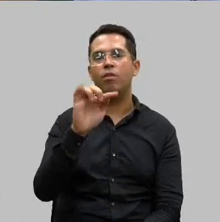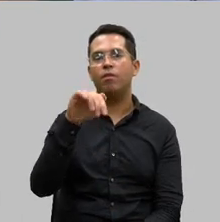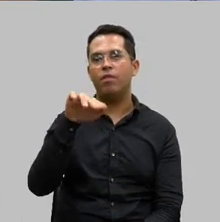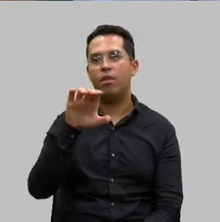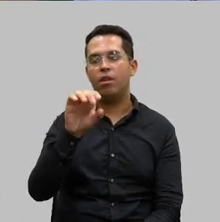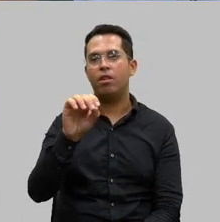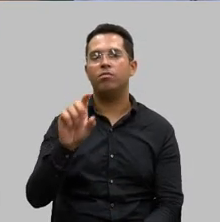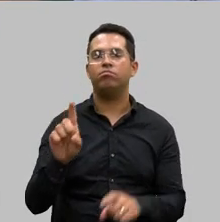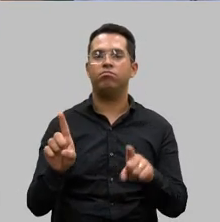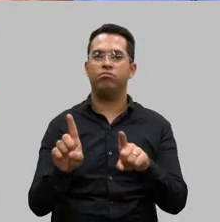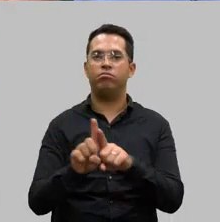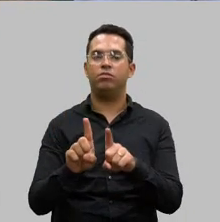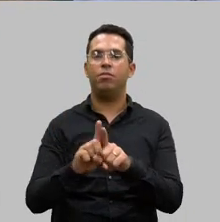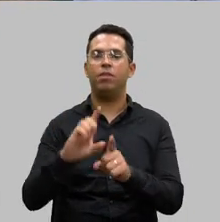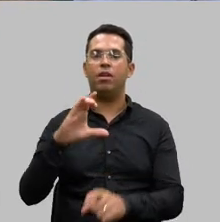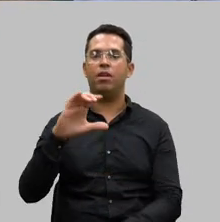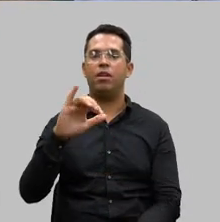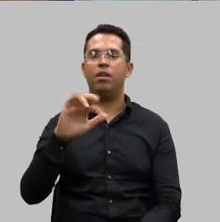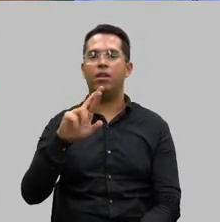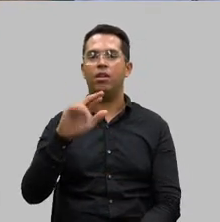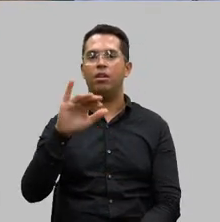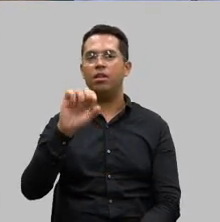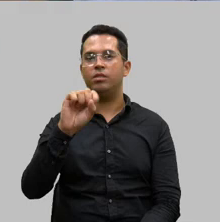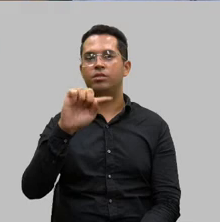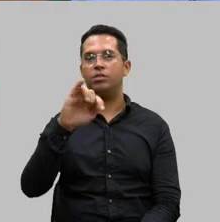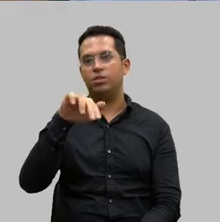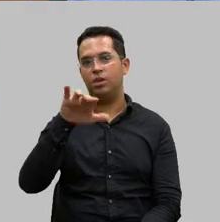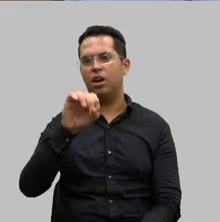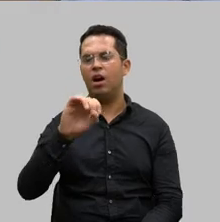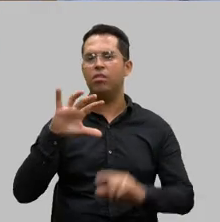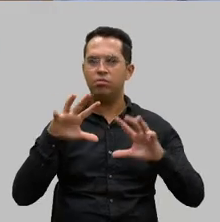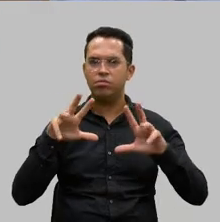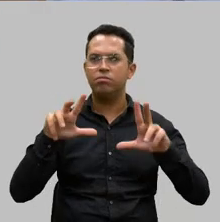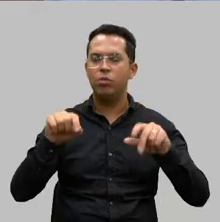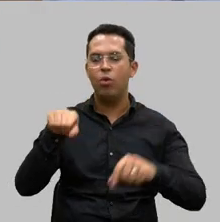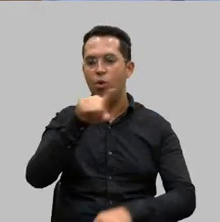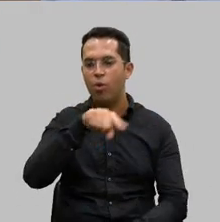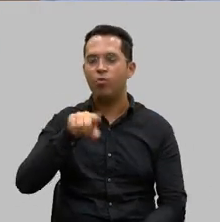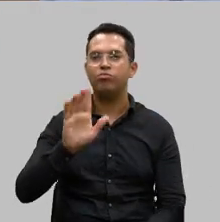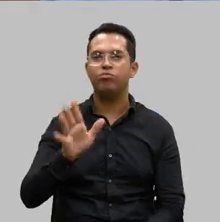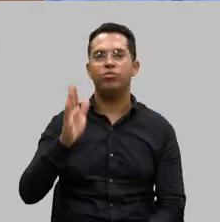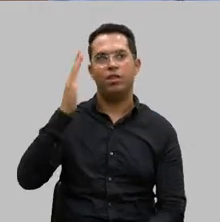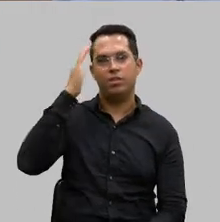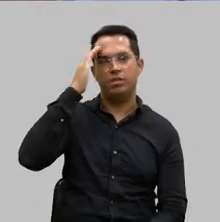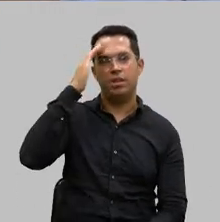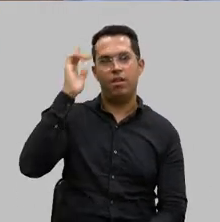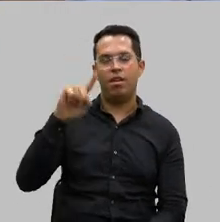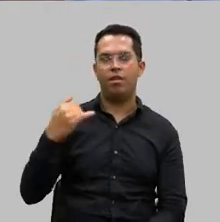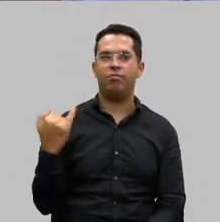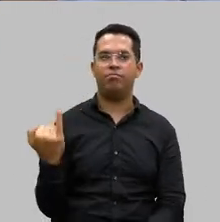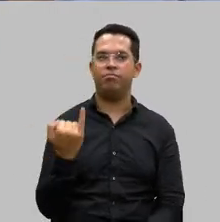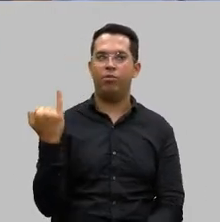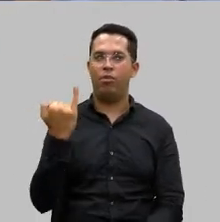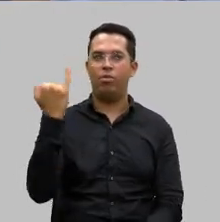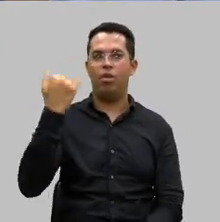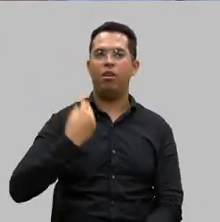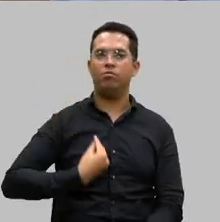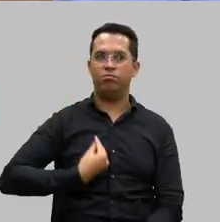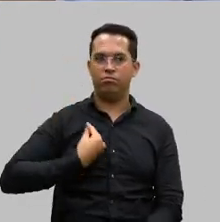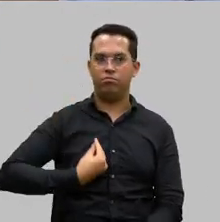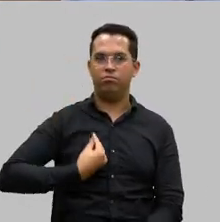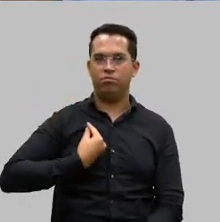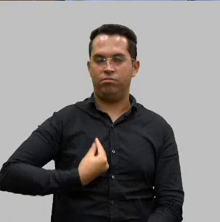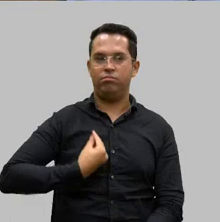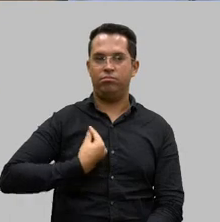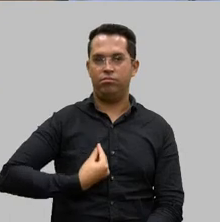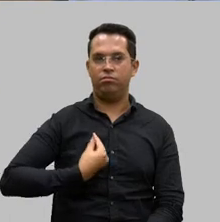Prefeito e todas pessoas que sabem o quanto que é importante aí discutir essas políticas